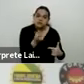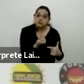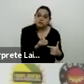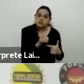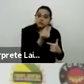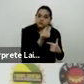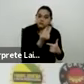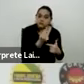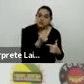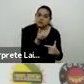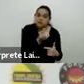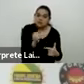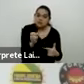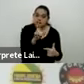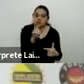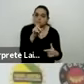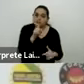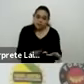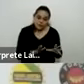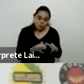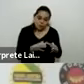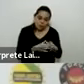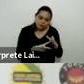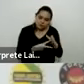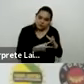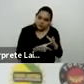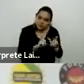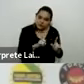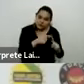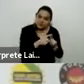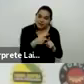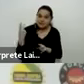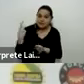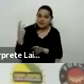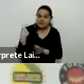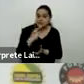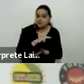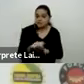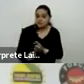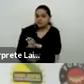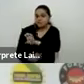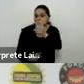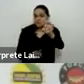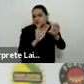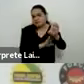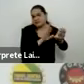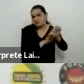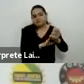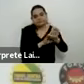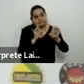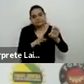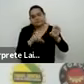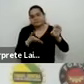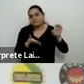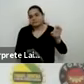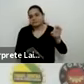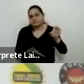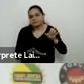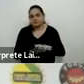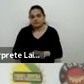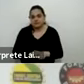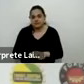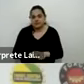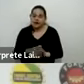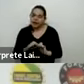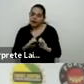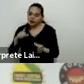esquerda, né? O movimento sindical fez esse pleito, né, e foi uma conquista. para ele, o ideal era